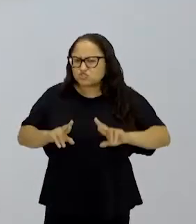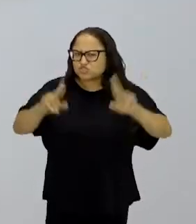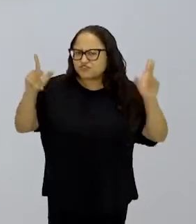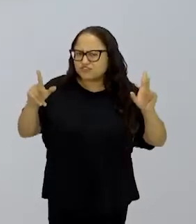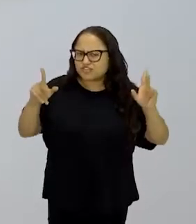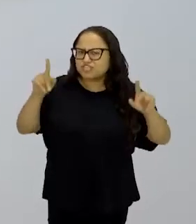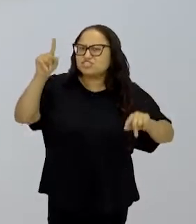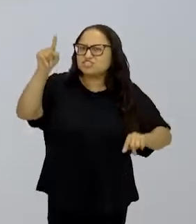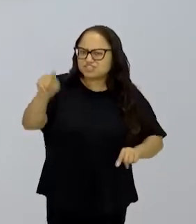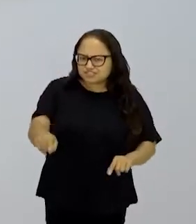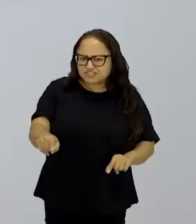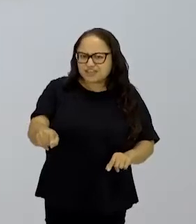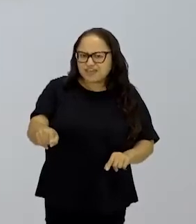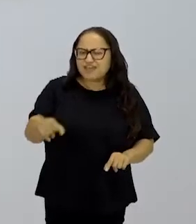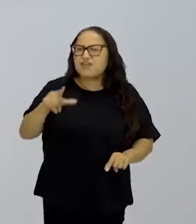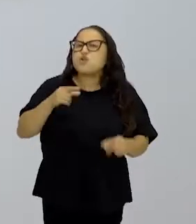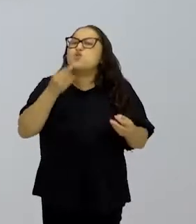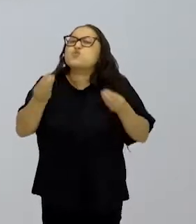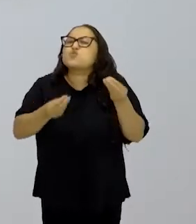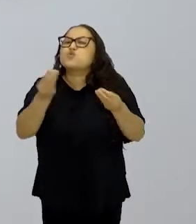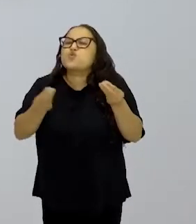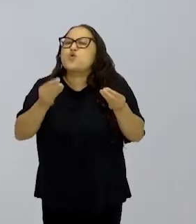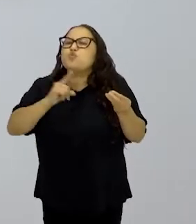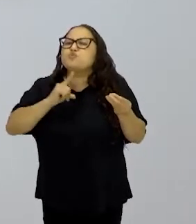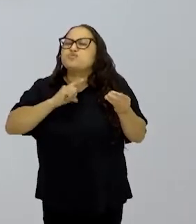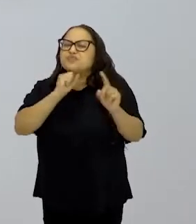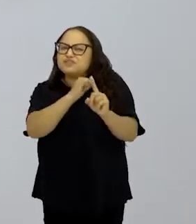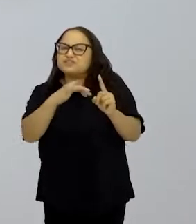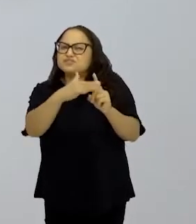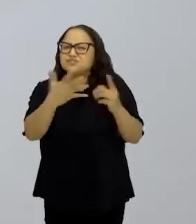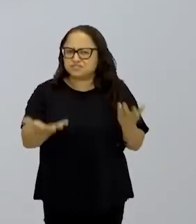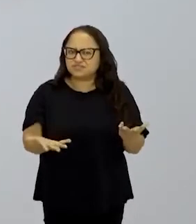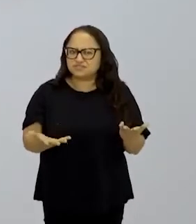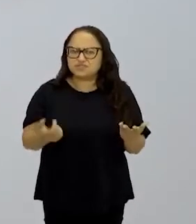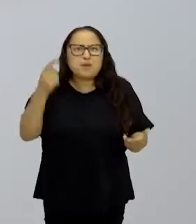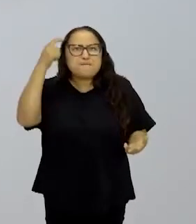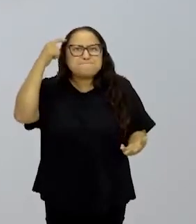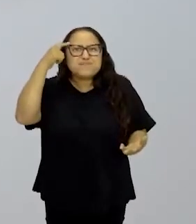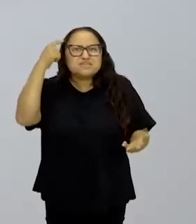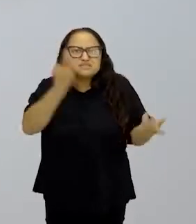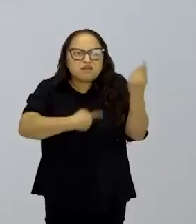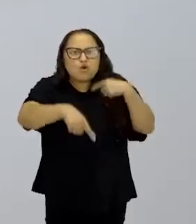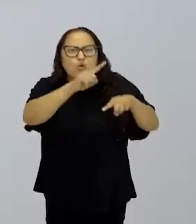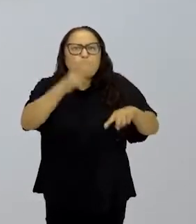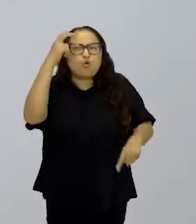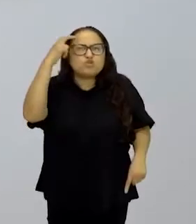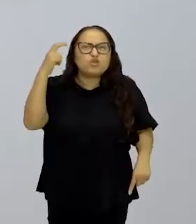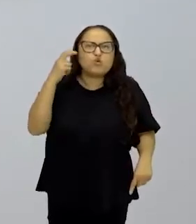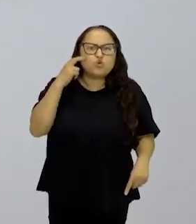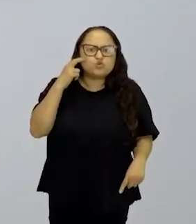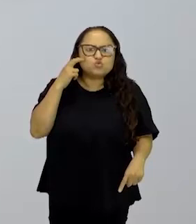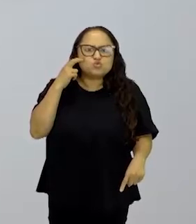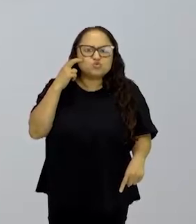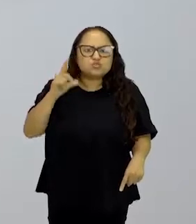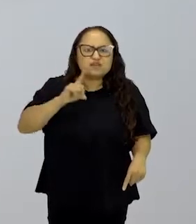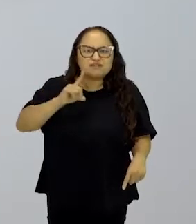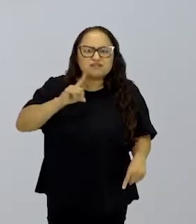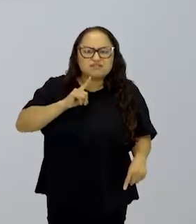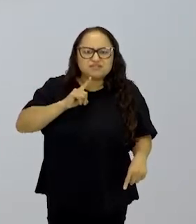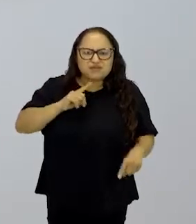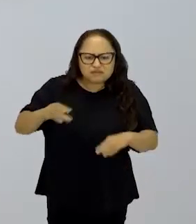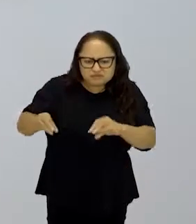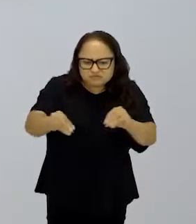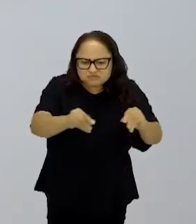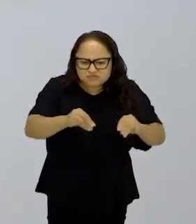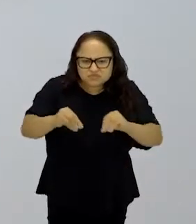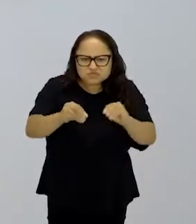e de ser identificado dentro da sociedade. Então, pensar a contracultura no contexto de uma territorialidade que